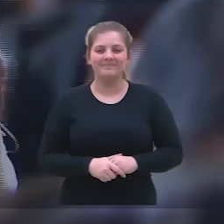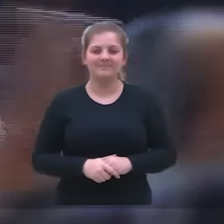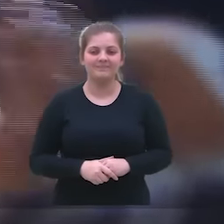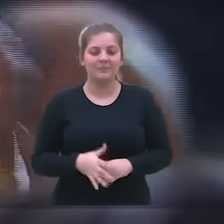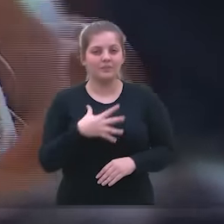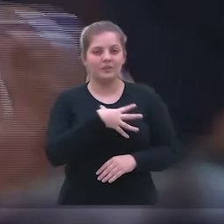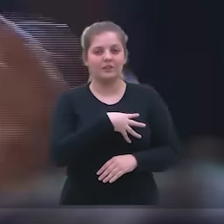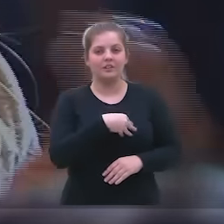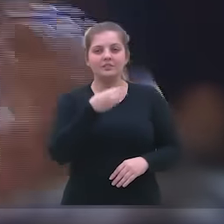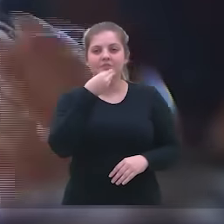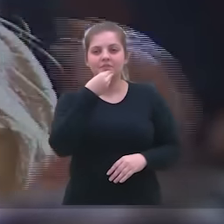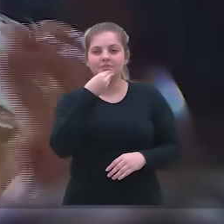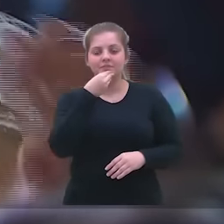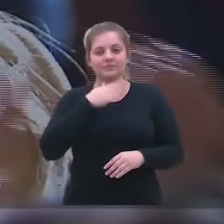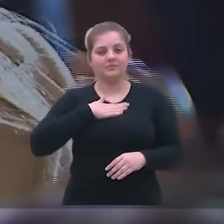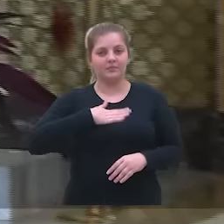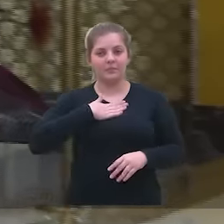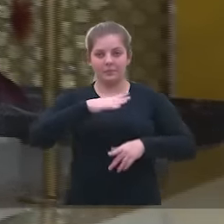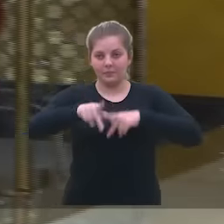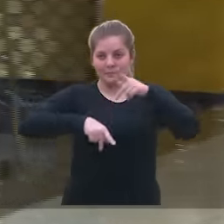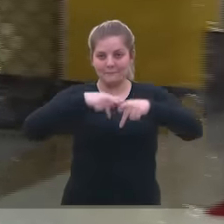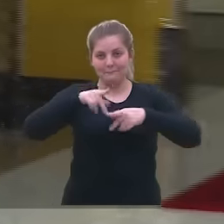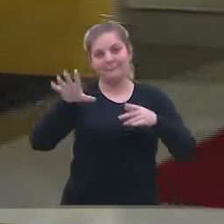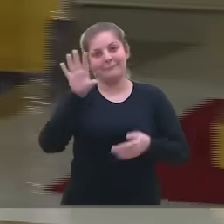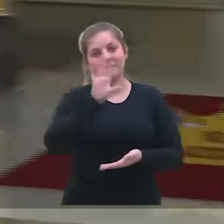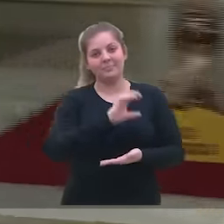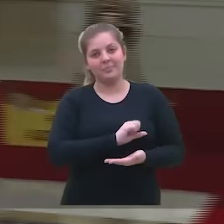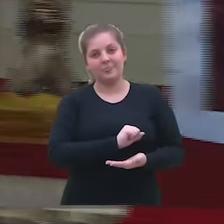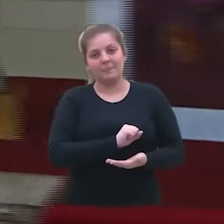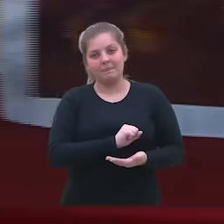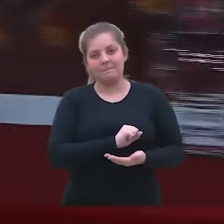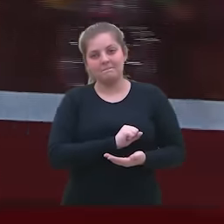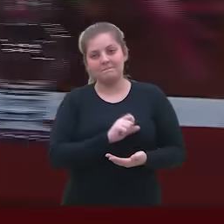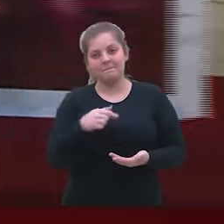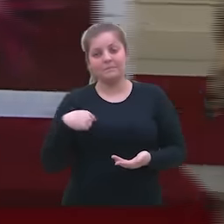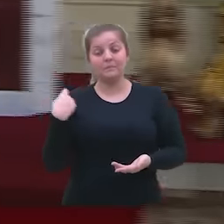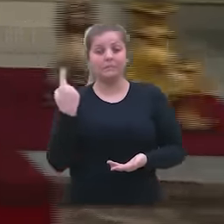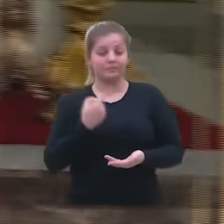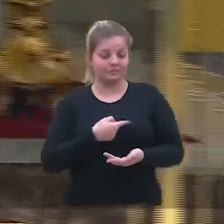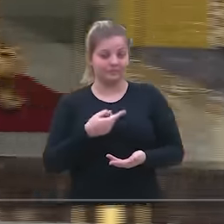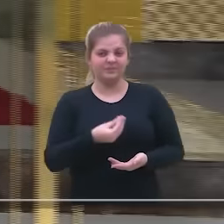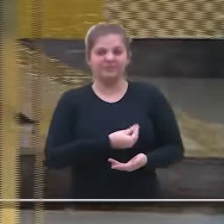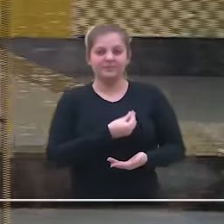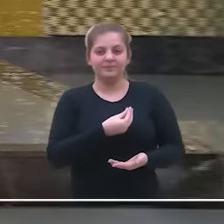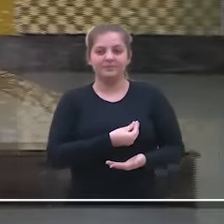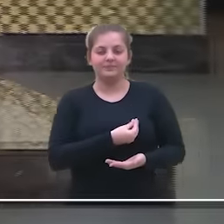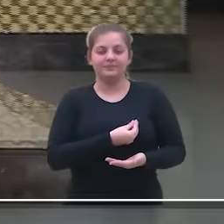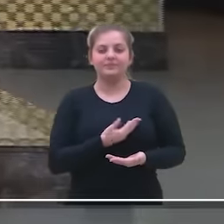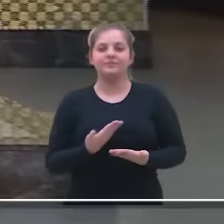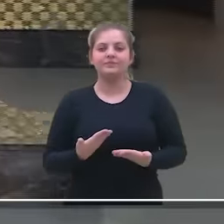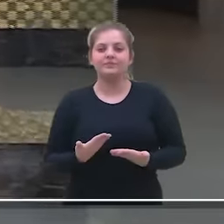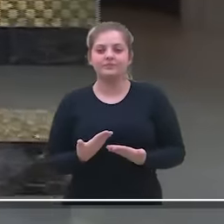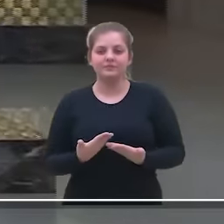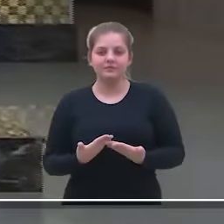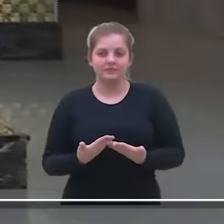filhos queridos povo Amado Nós estamos